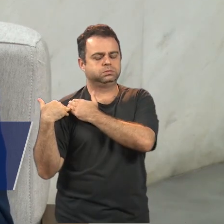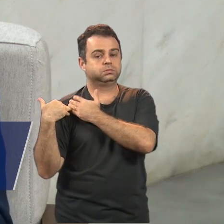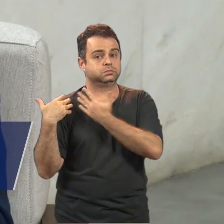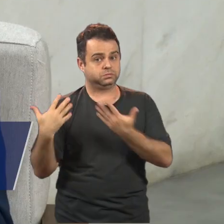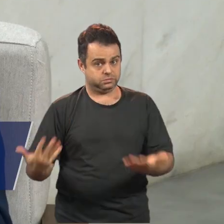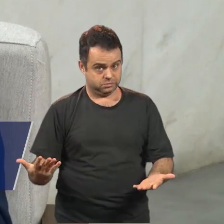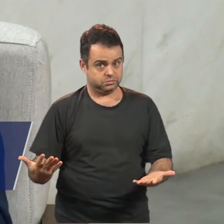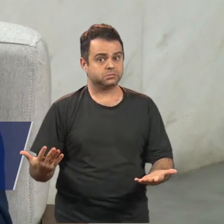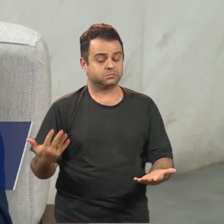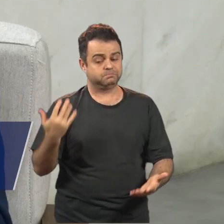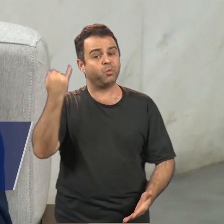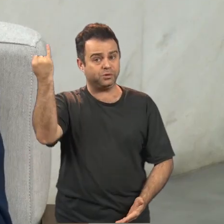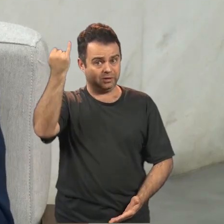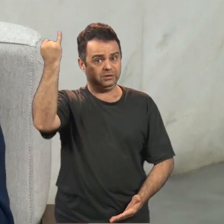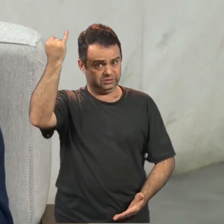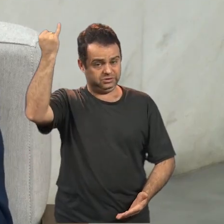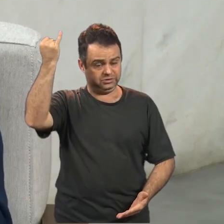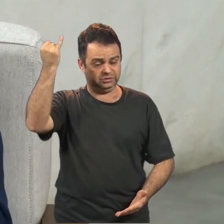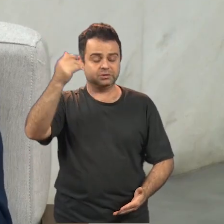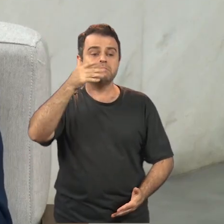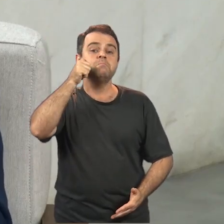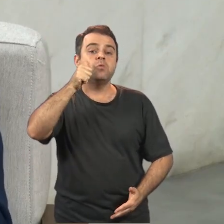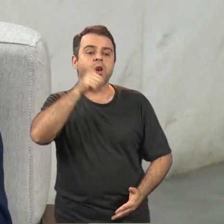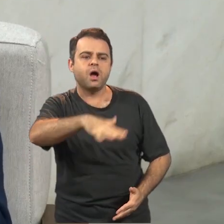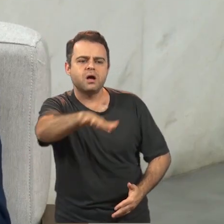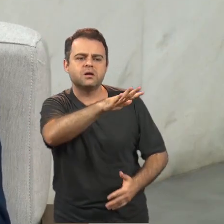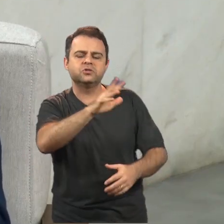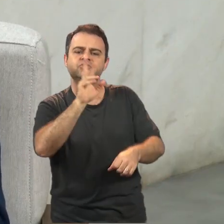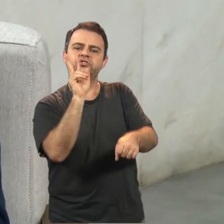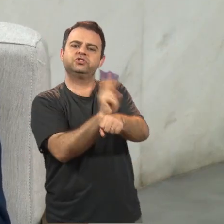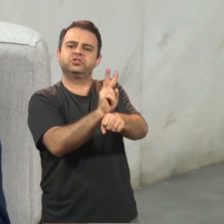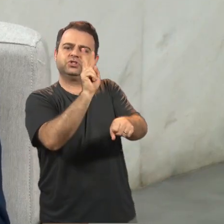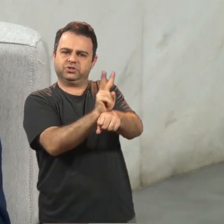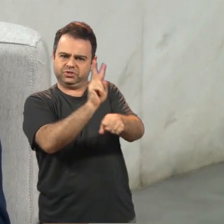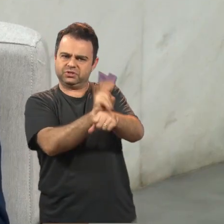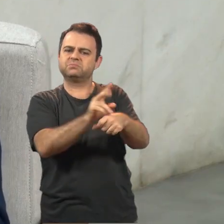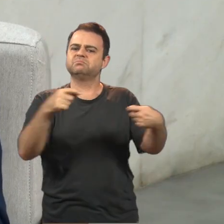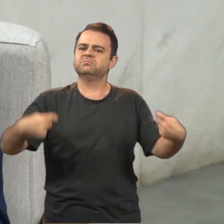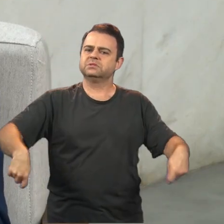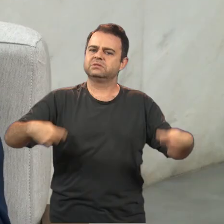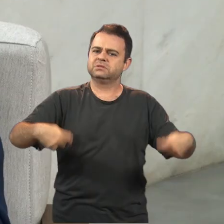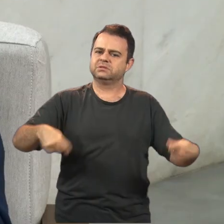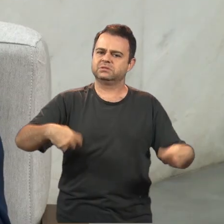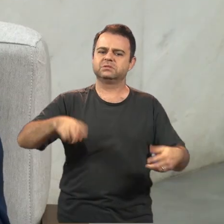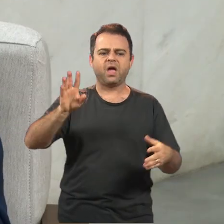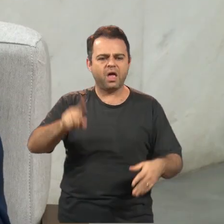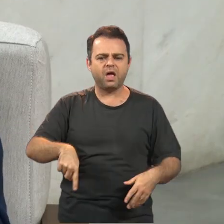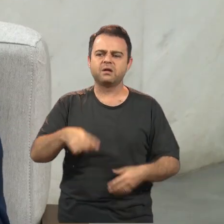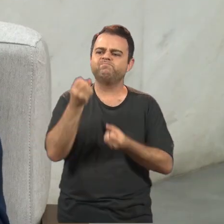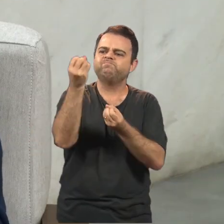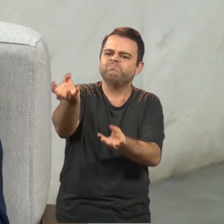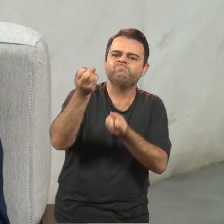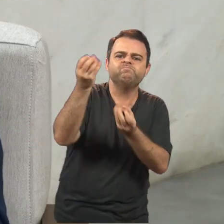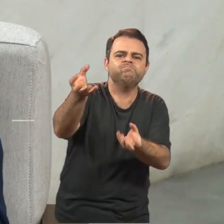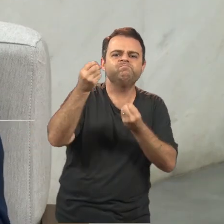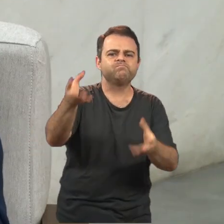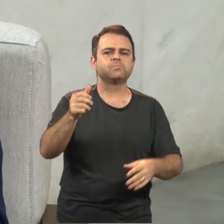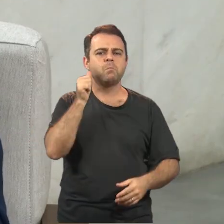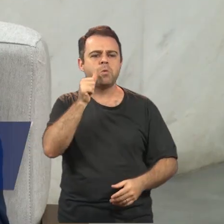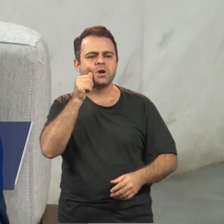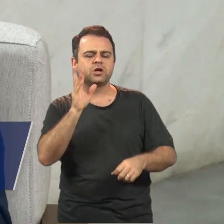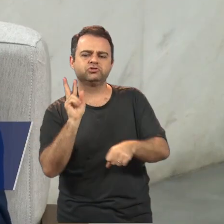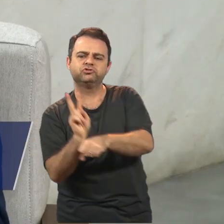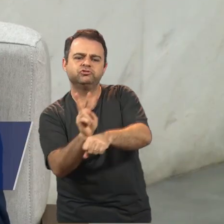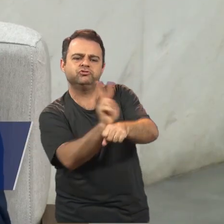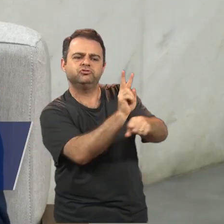mas responsabilidade nessa missão de defender as mulheres, de ser porta-voz das mulheres, de ser representante